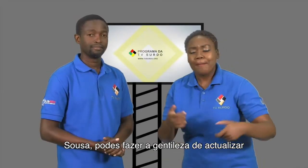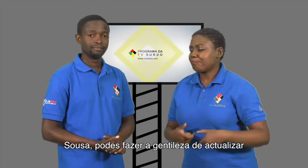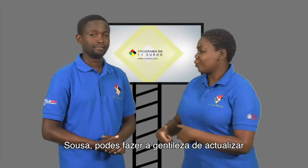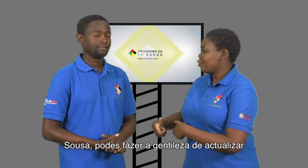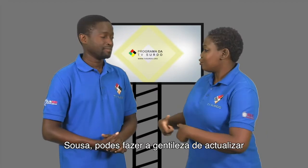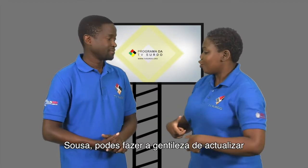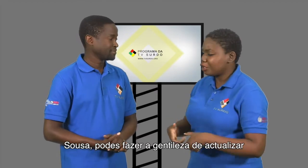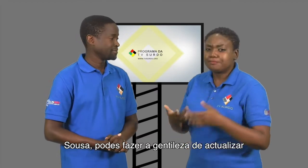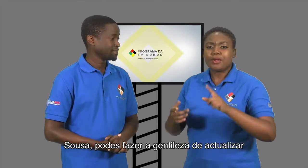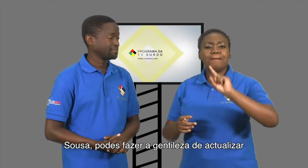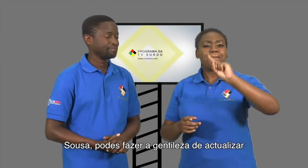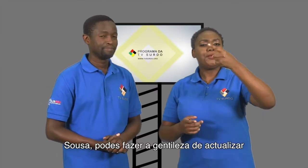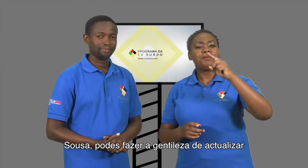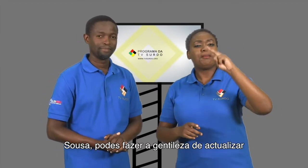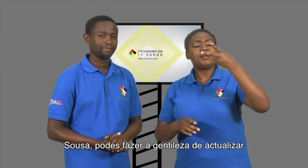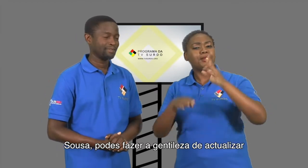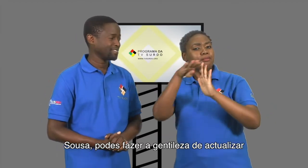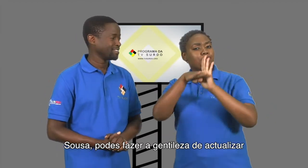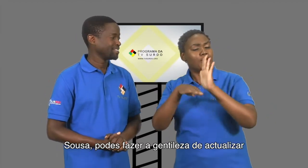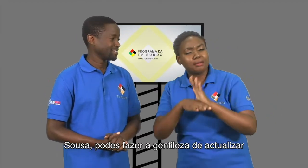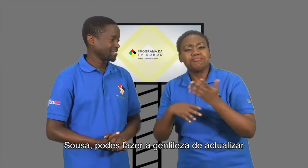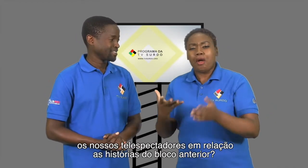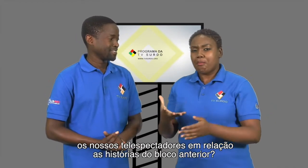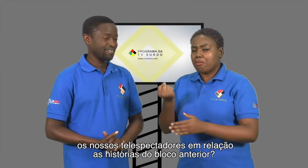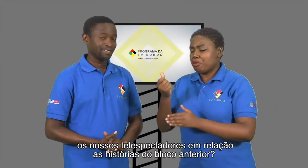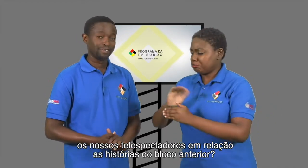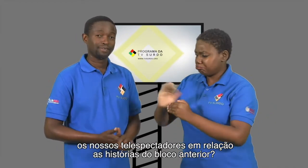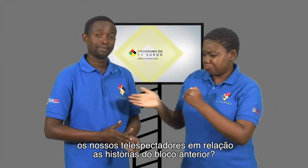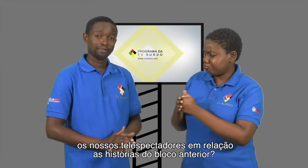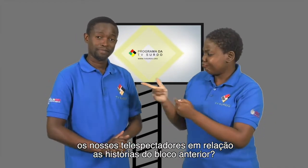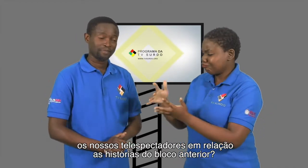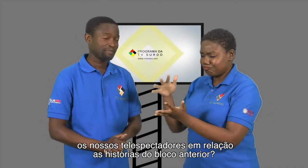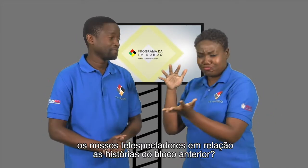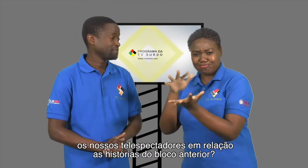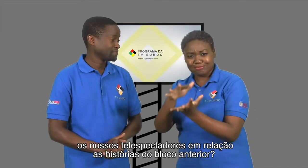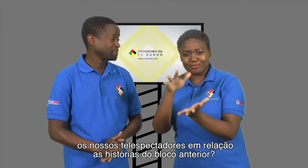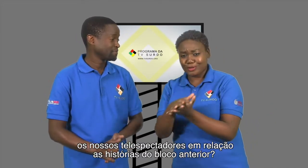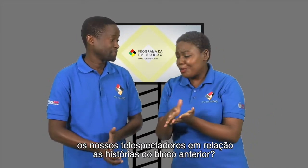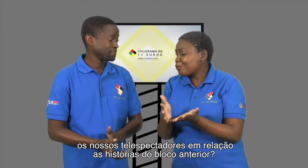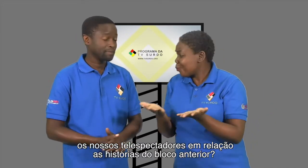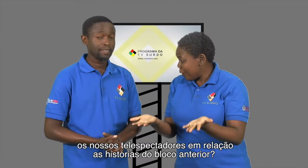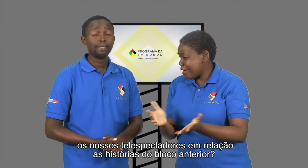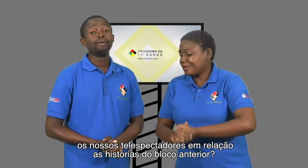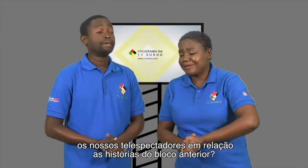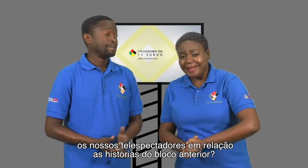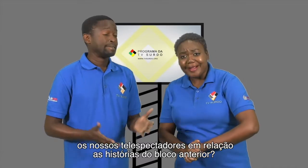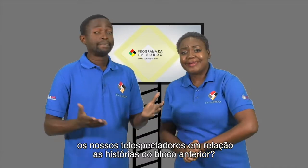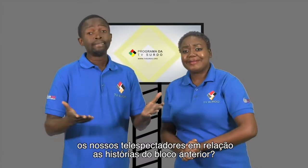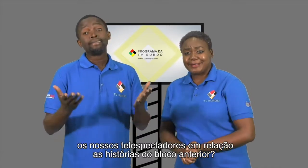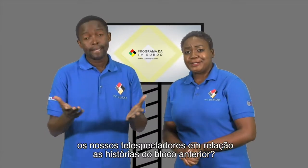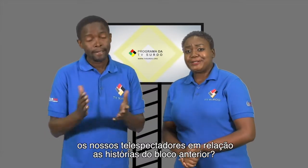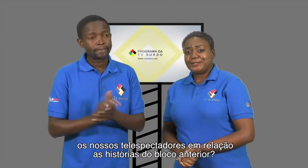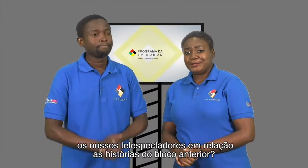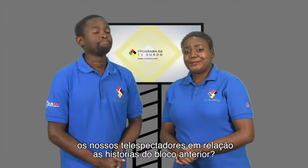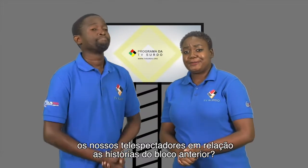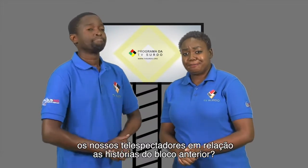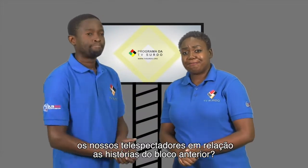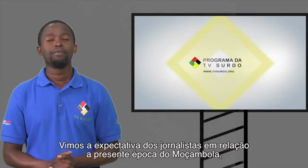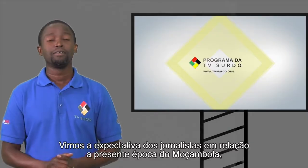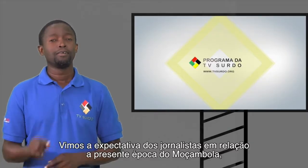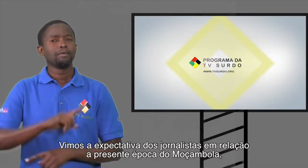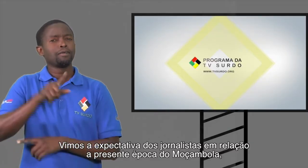Souza, podes fazer a gentileza de atualizar os nossos telespetadores em relação às histórias do bloco